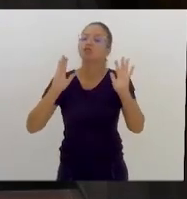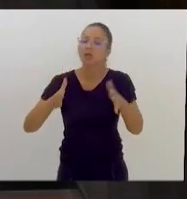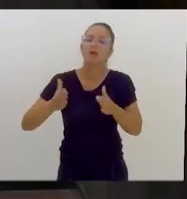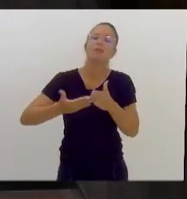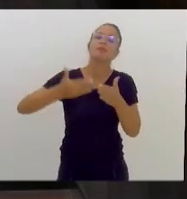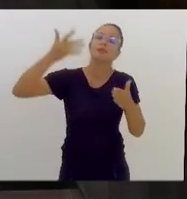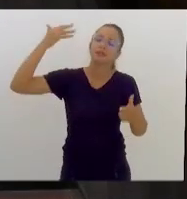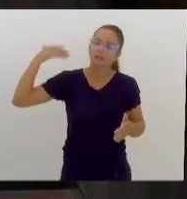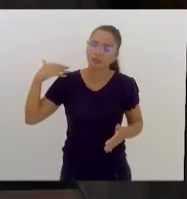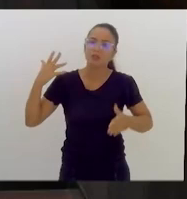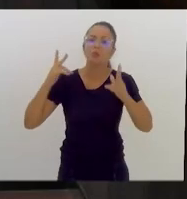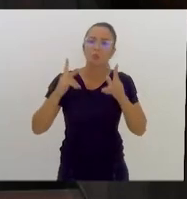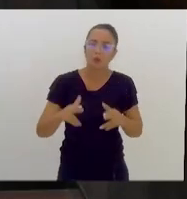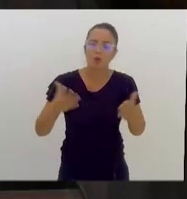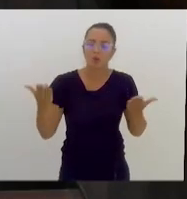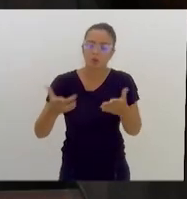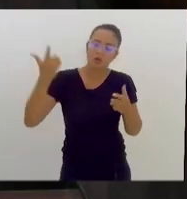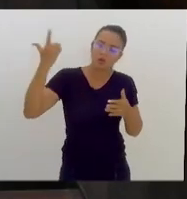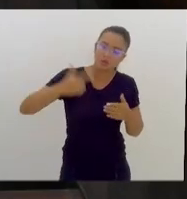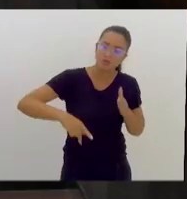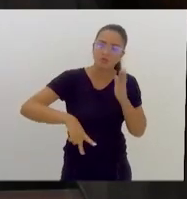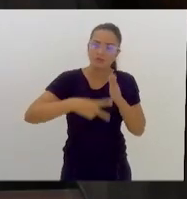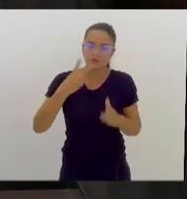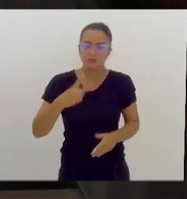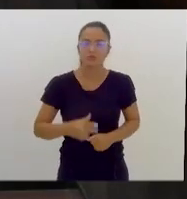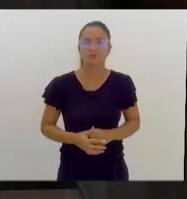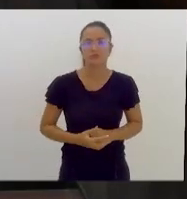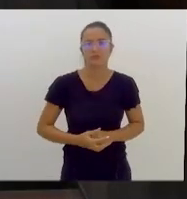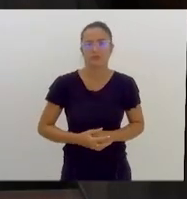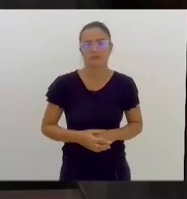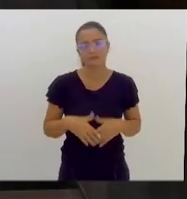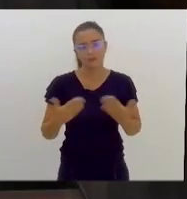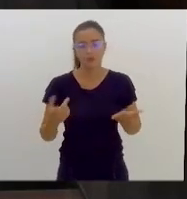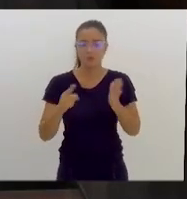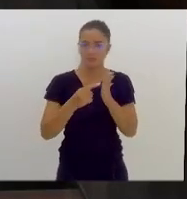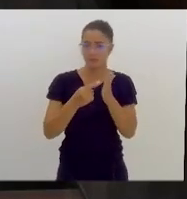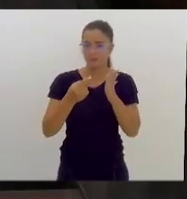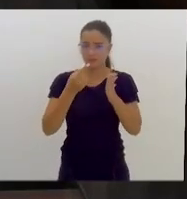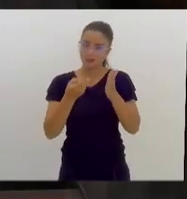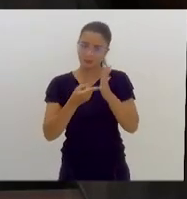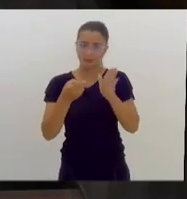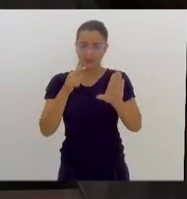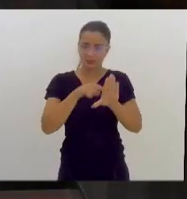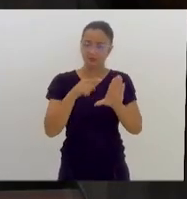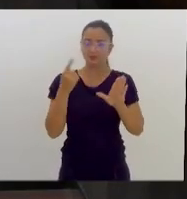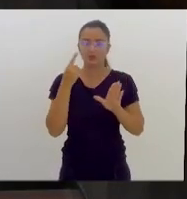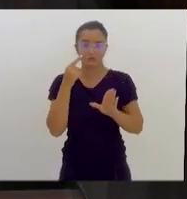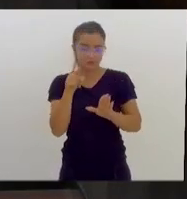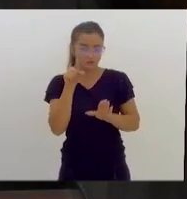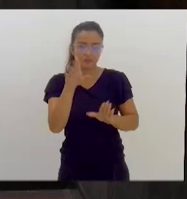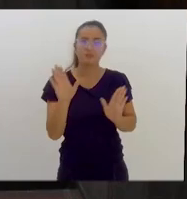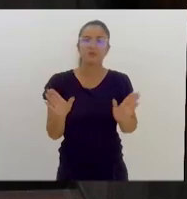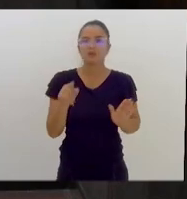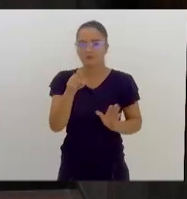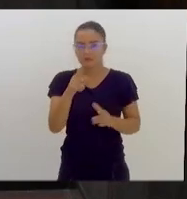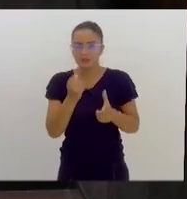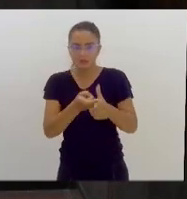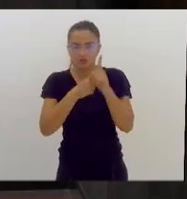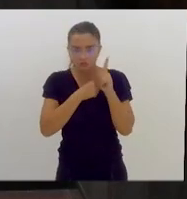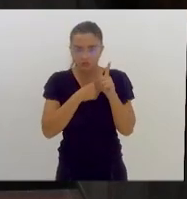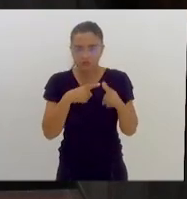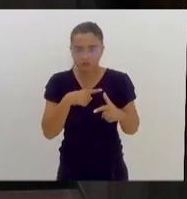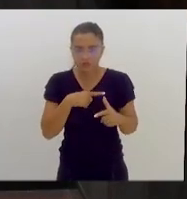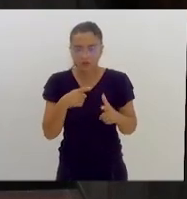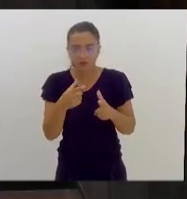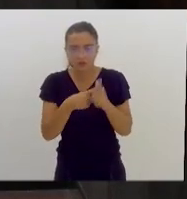anteriormente, ou seja, assim, utilizando a metáfora de você que nos ouve e tem uma dívida avassaladora